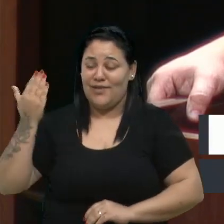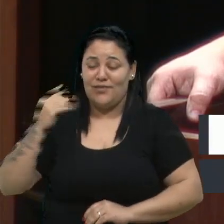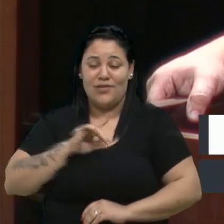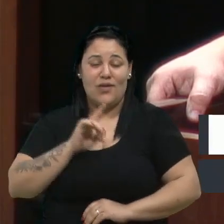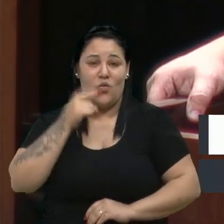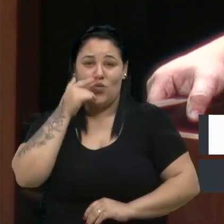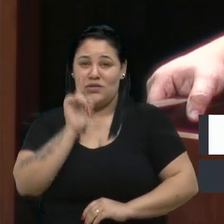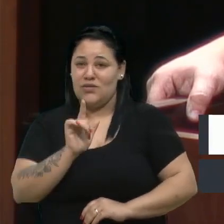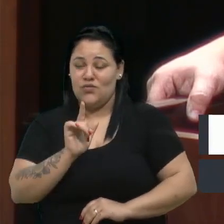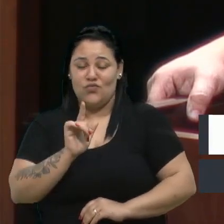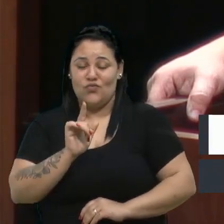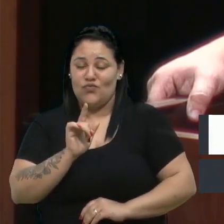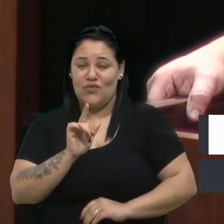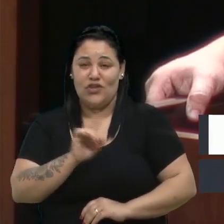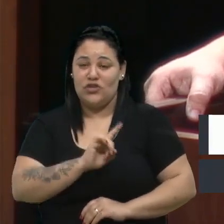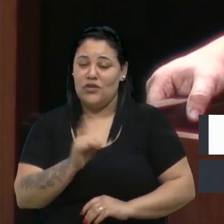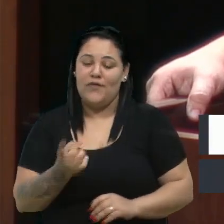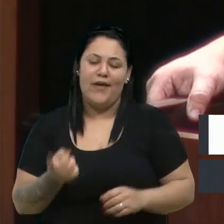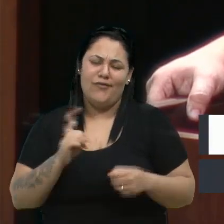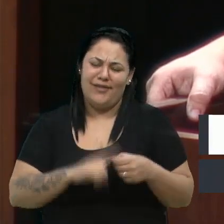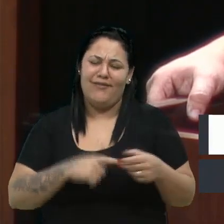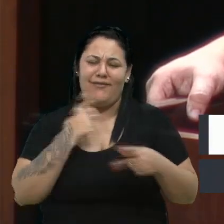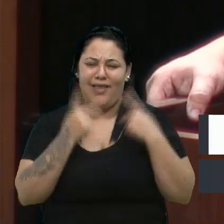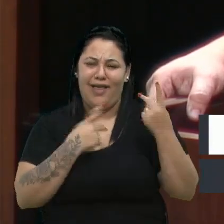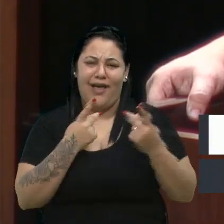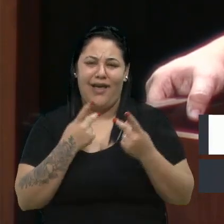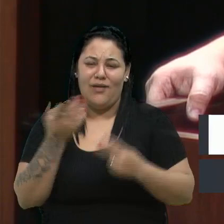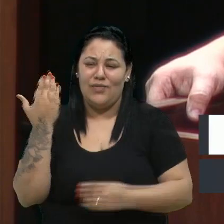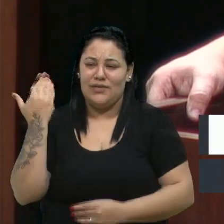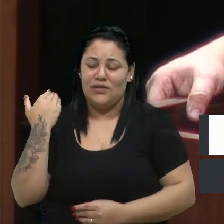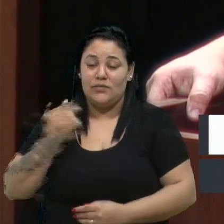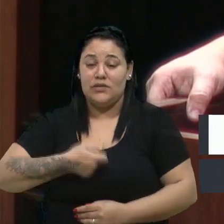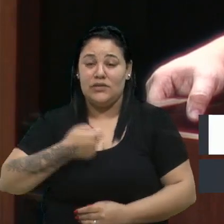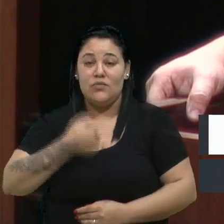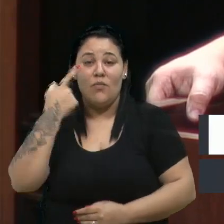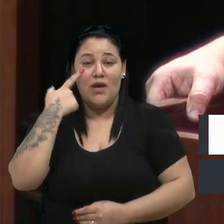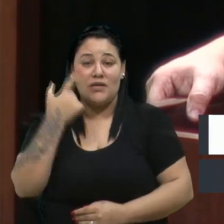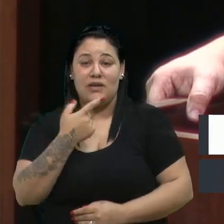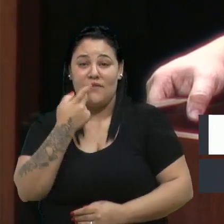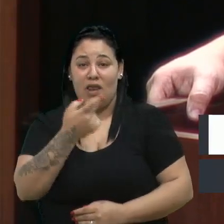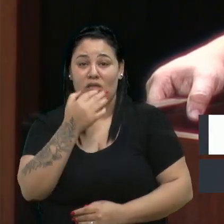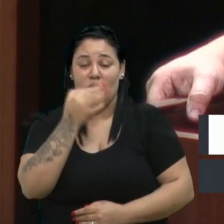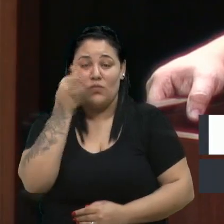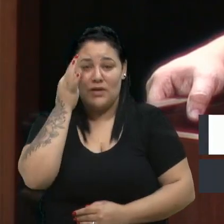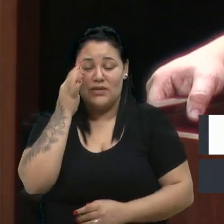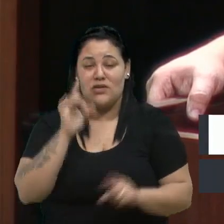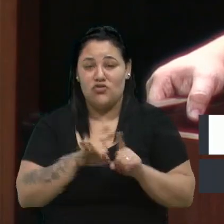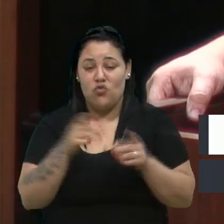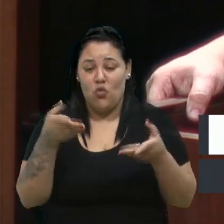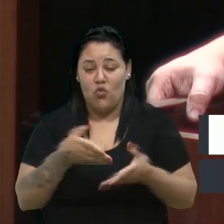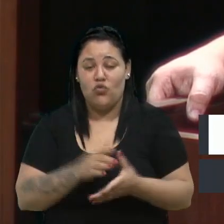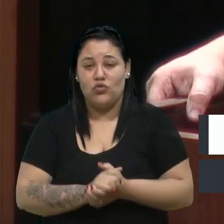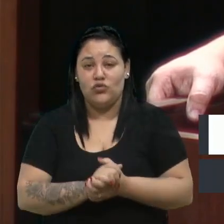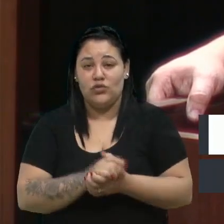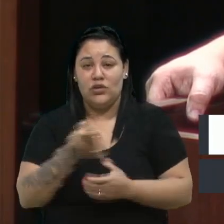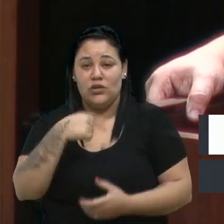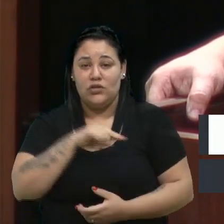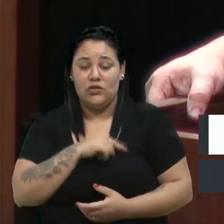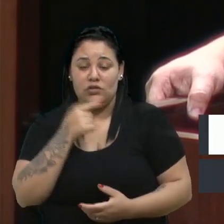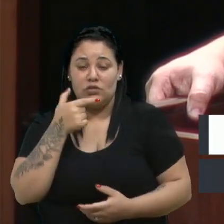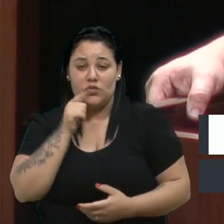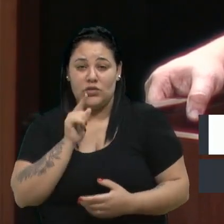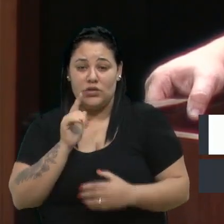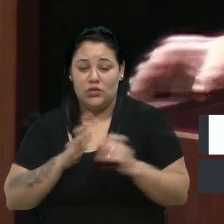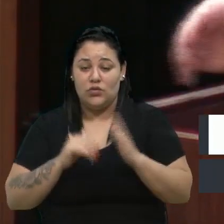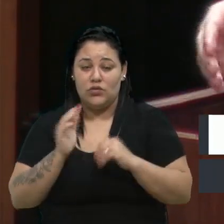vai voltar ao passado, temos que ver o presente, mas de imediato, para nós conseguir construir de 3 a 4 escolas, nós